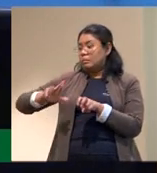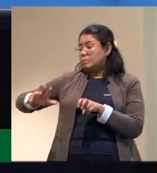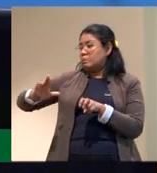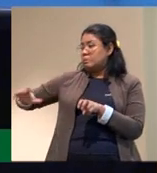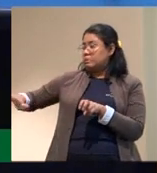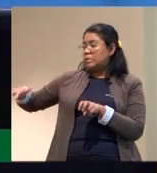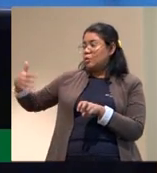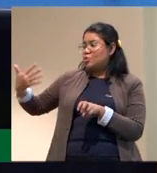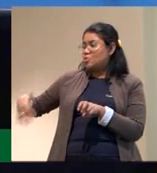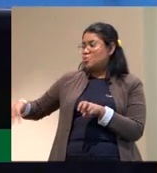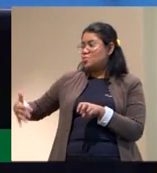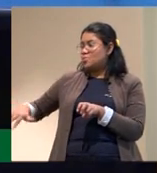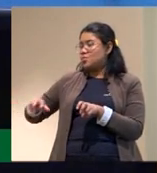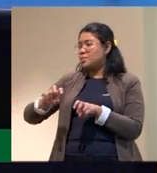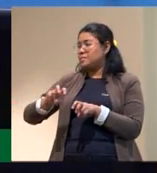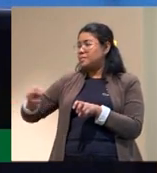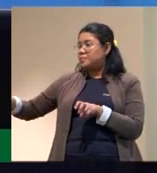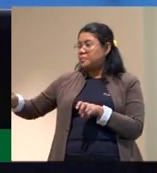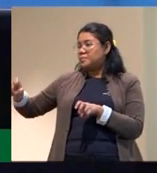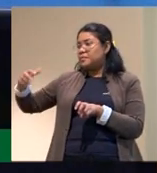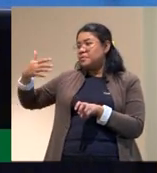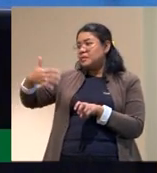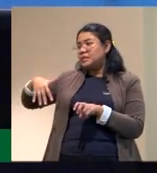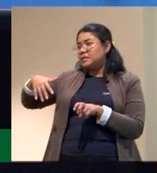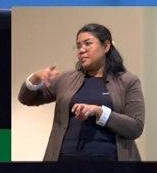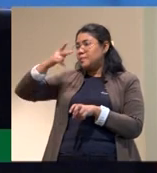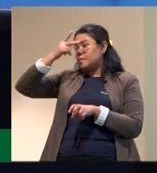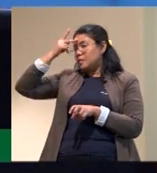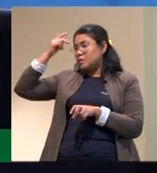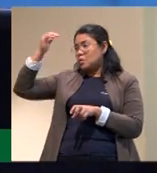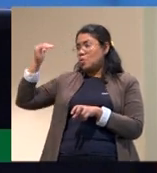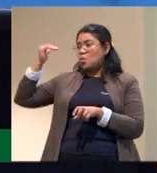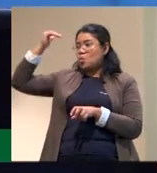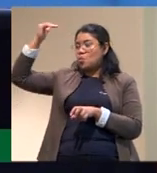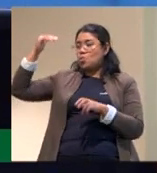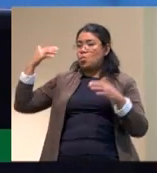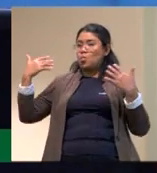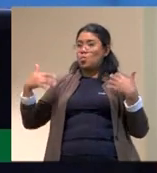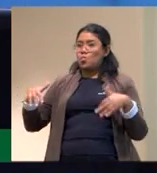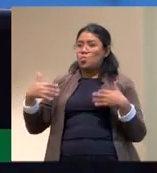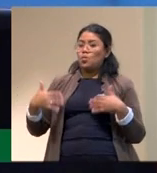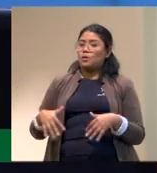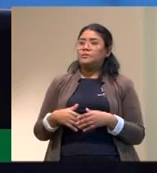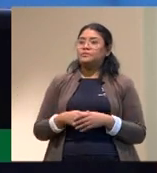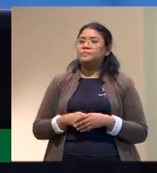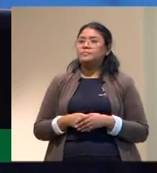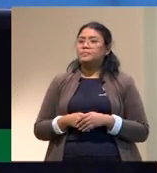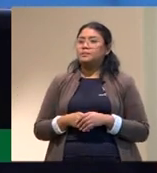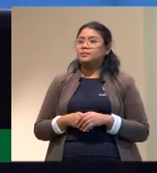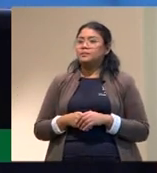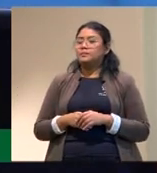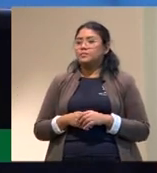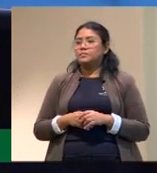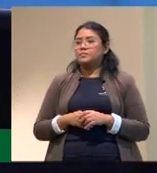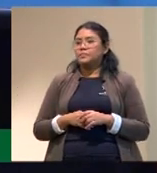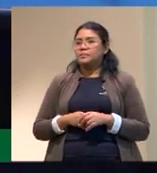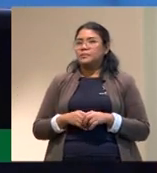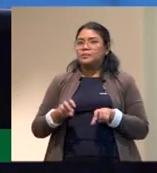Kramer, com a Rita Coelho, que foi a coordenadora da Educação Infantil do Ministério da Educação, com a Maria Carmen